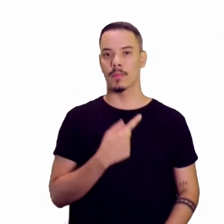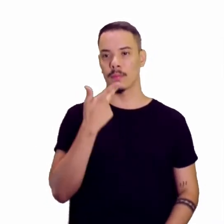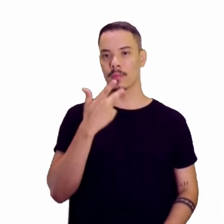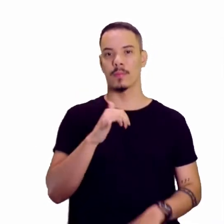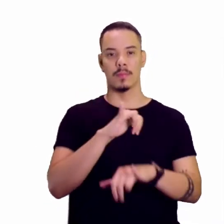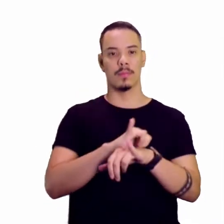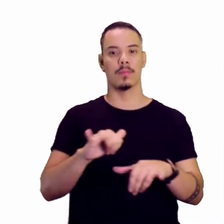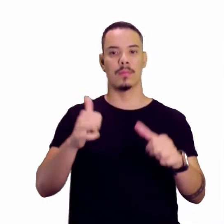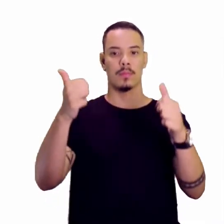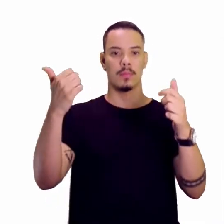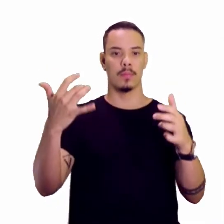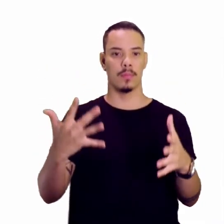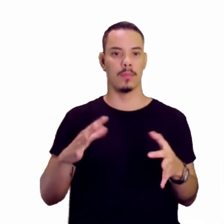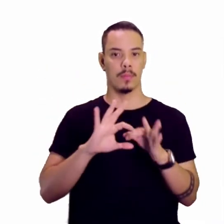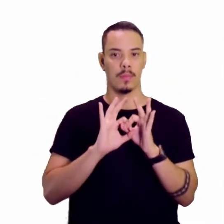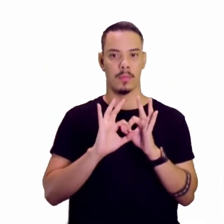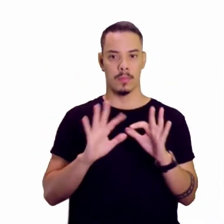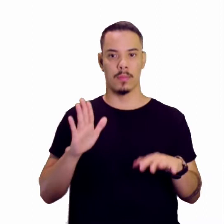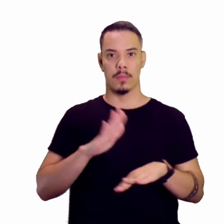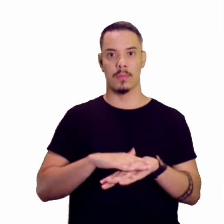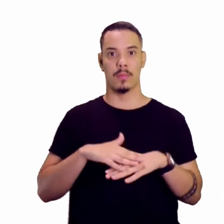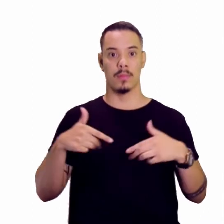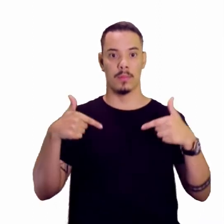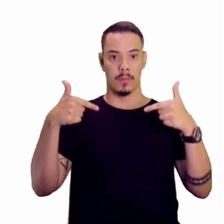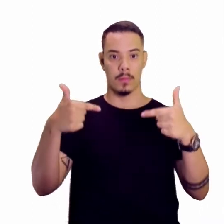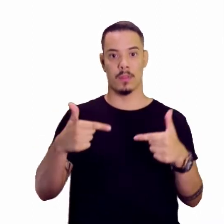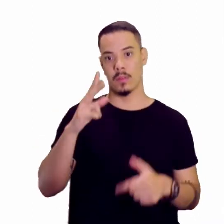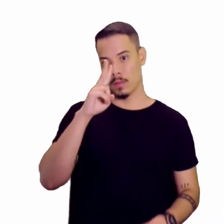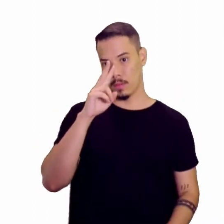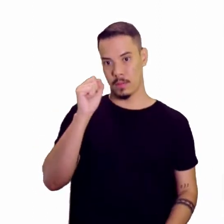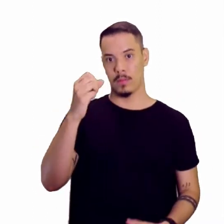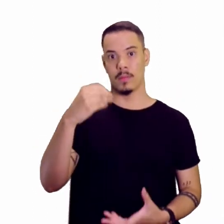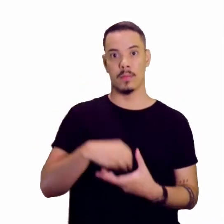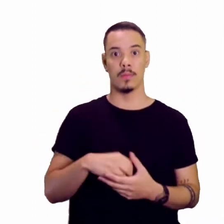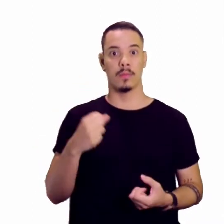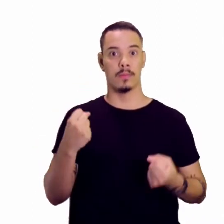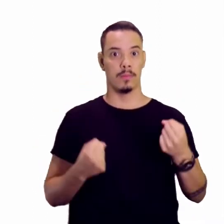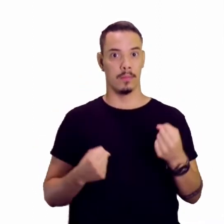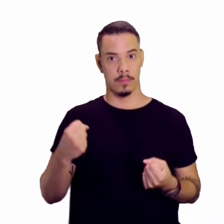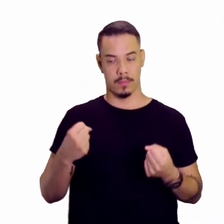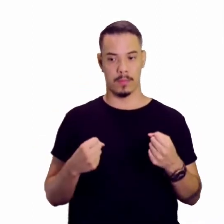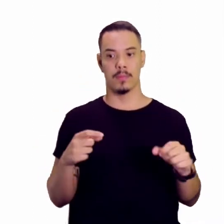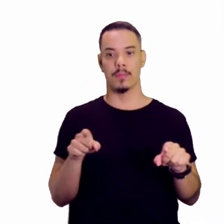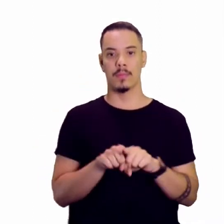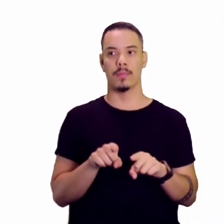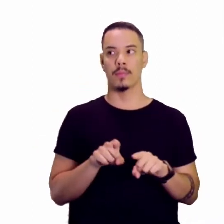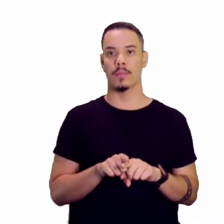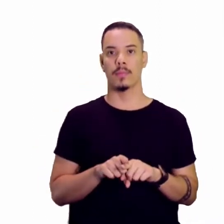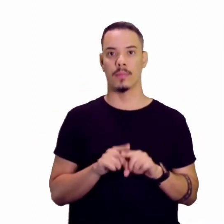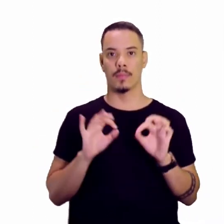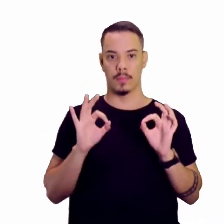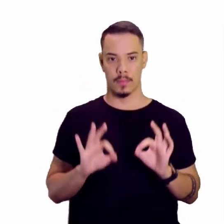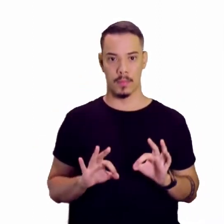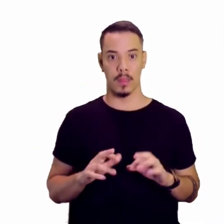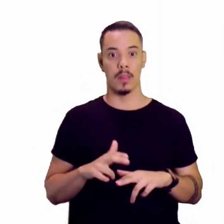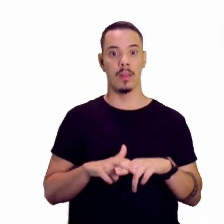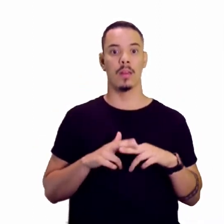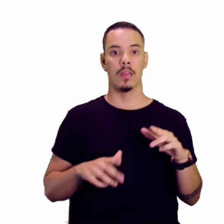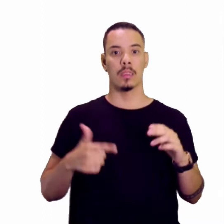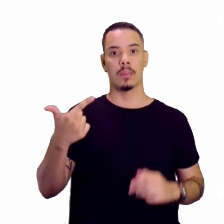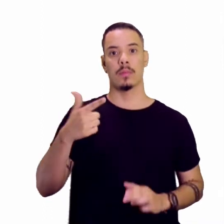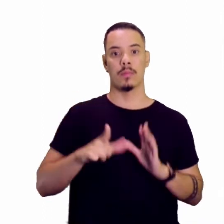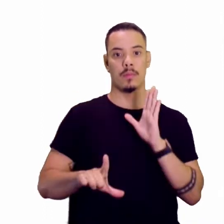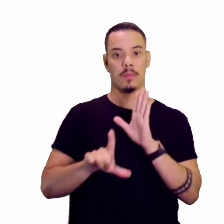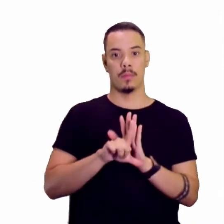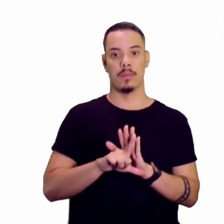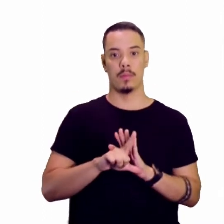queda livre, falamos no exercício, por exemplo, da força G no carro, teve um exercício sobre isso, certo? Pela segunda lei